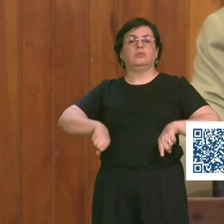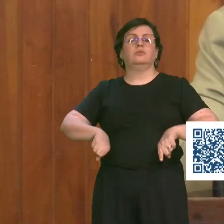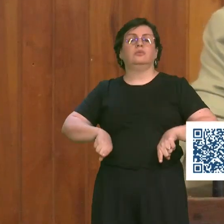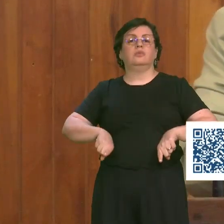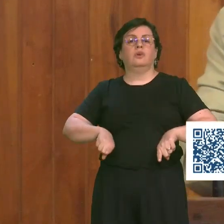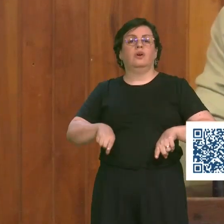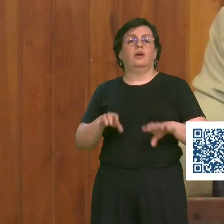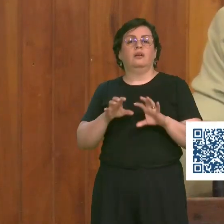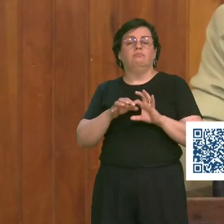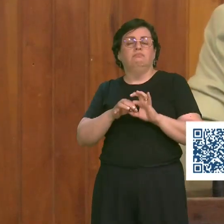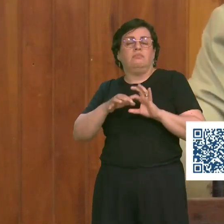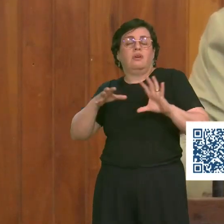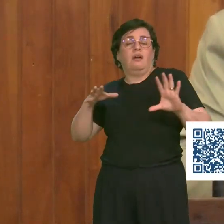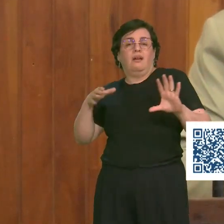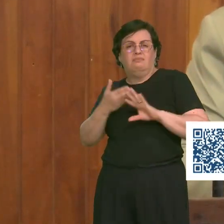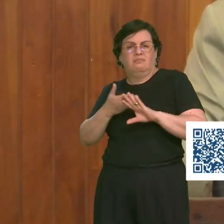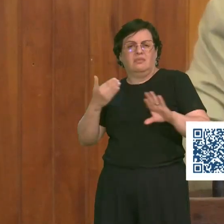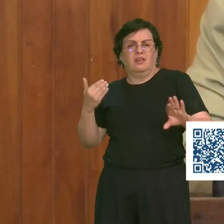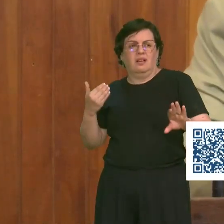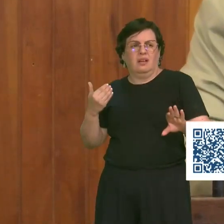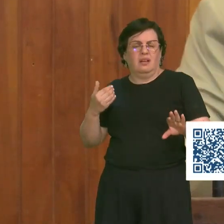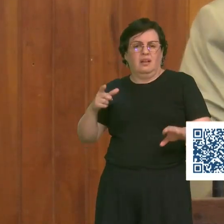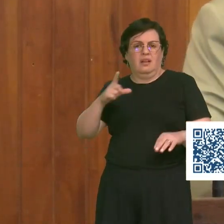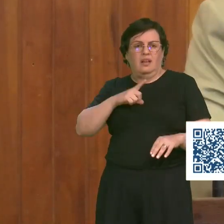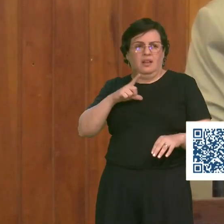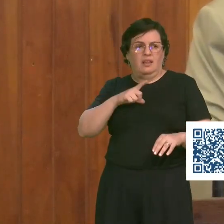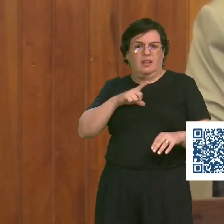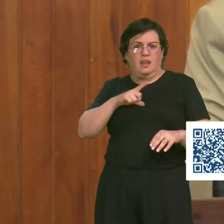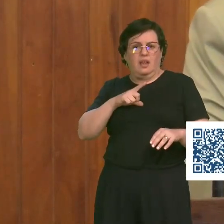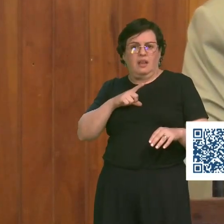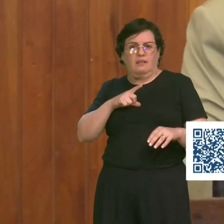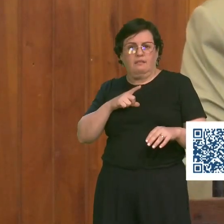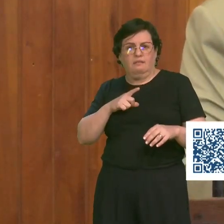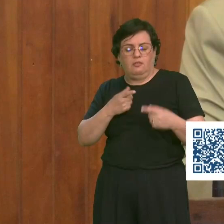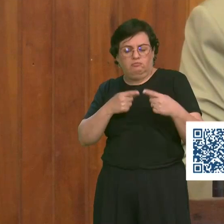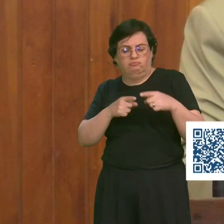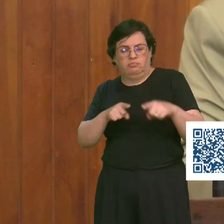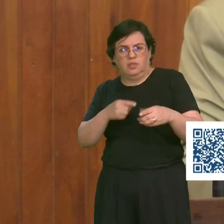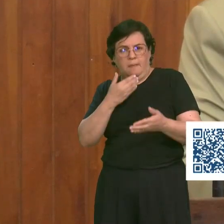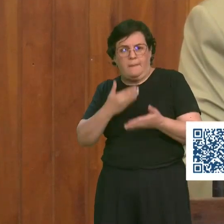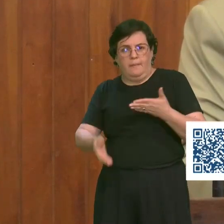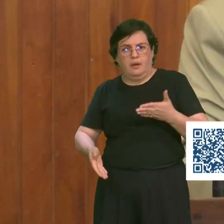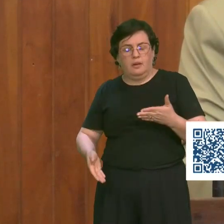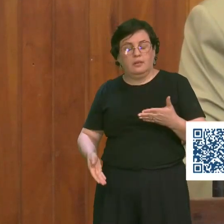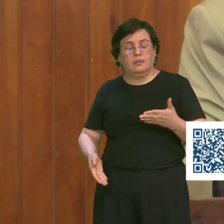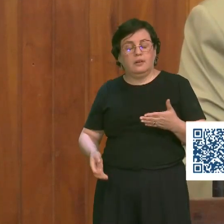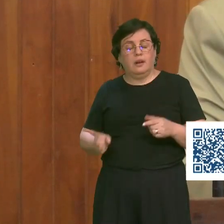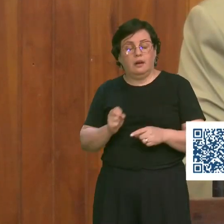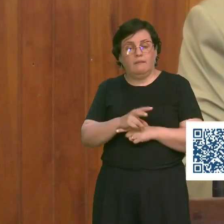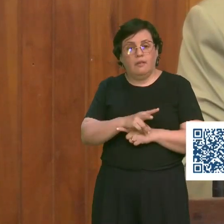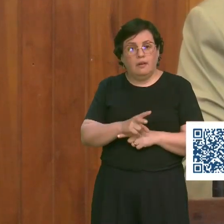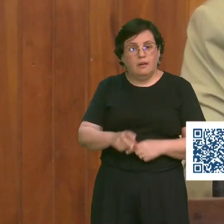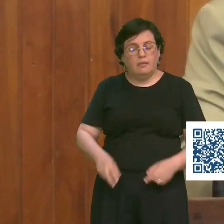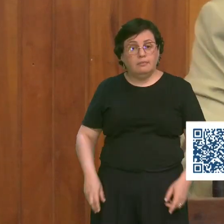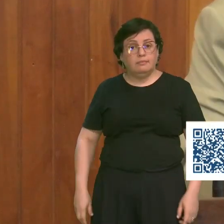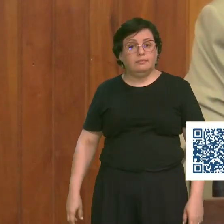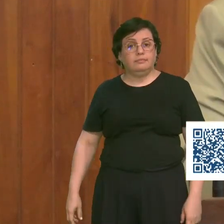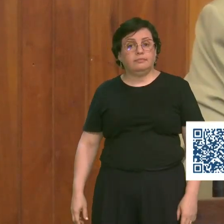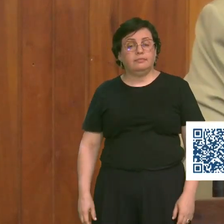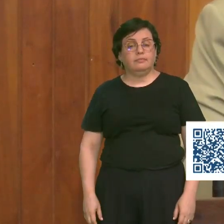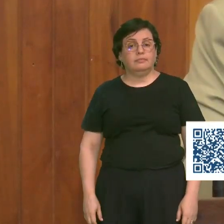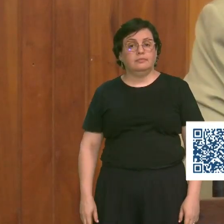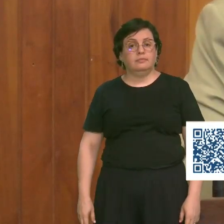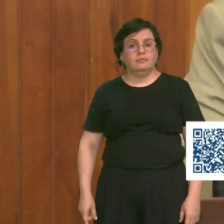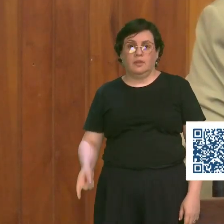ameaça de perder cargos não vou daqui não me autorizou me autorizou depois